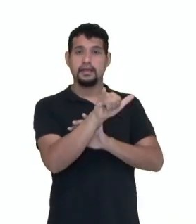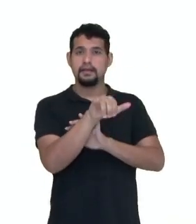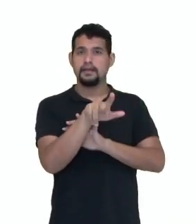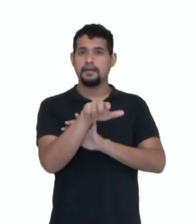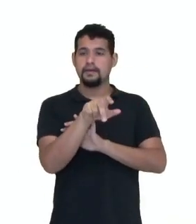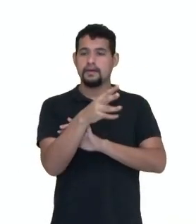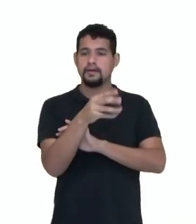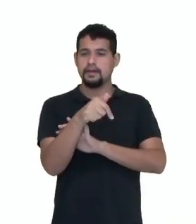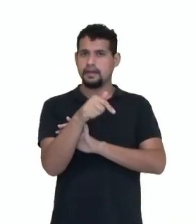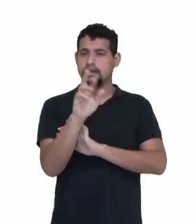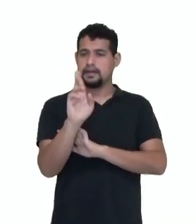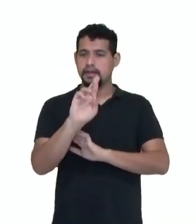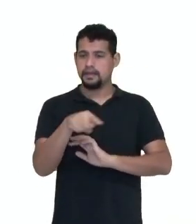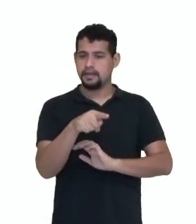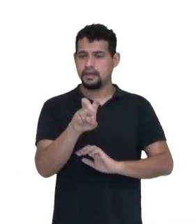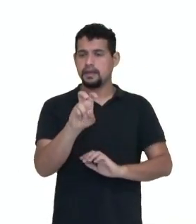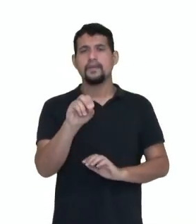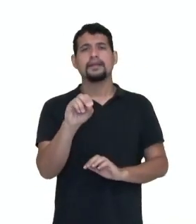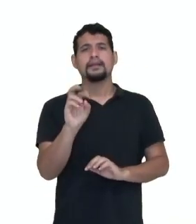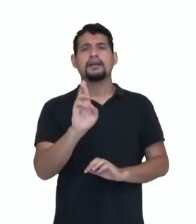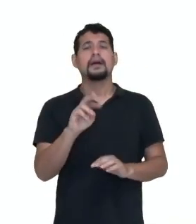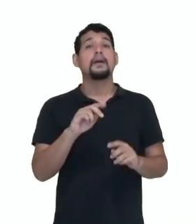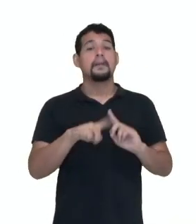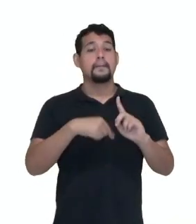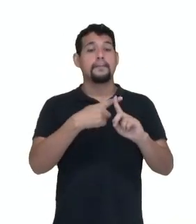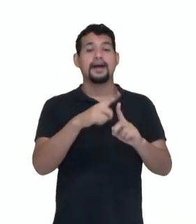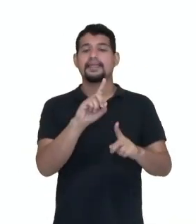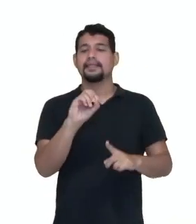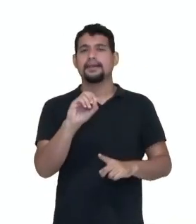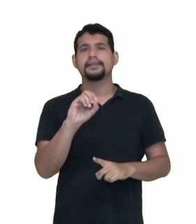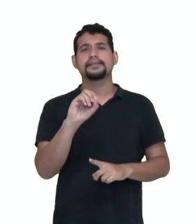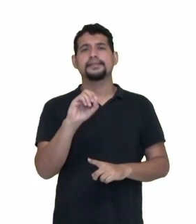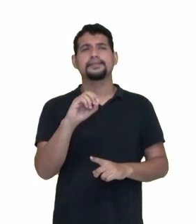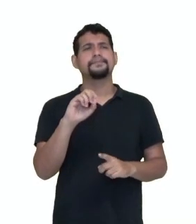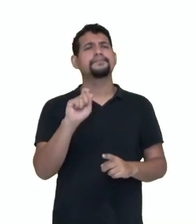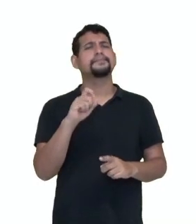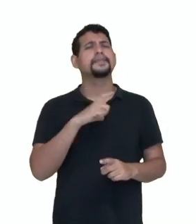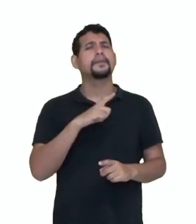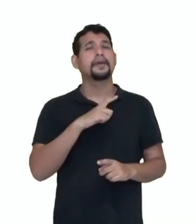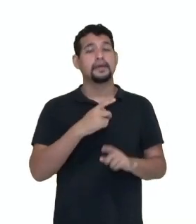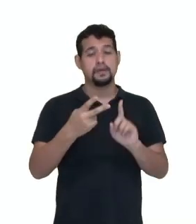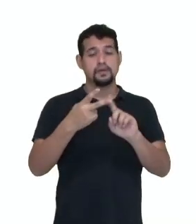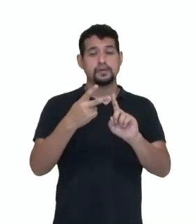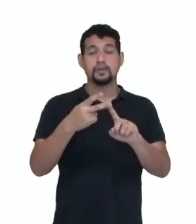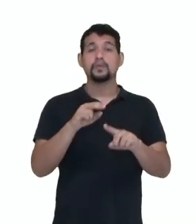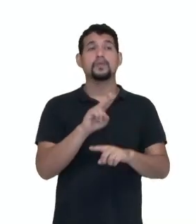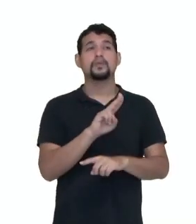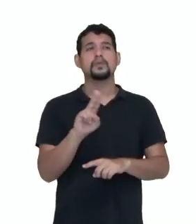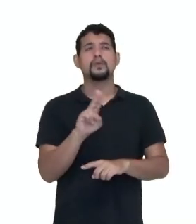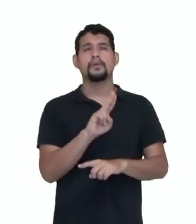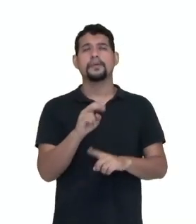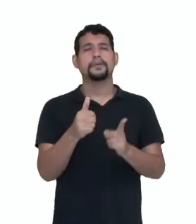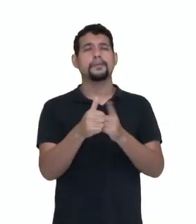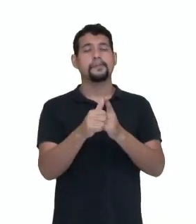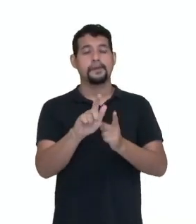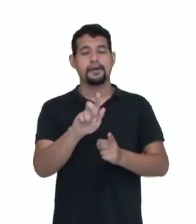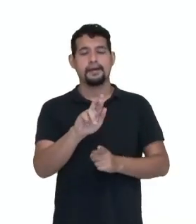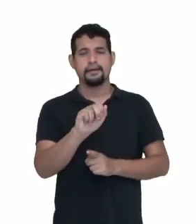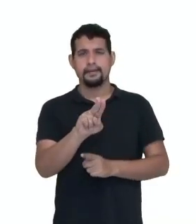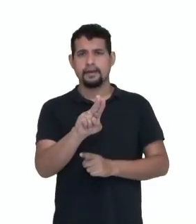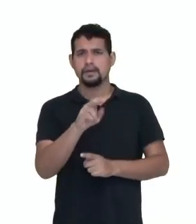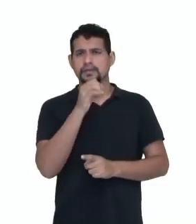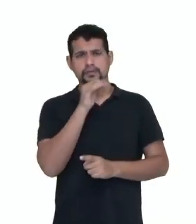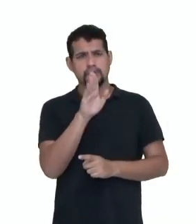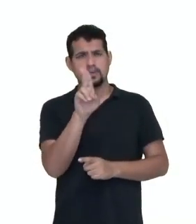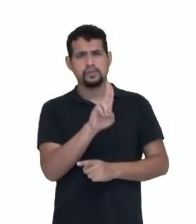R$ 47,50 mais 10 tem no segundo membro um polinômio do primeiro grau. Então aqui eu